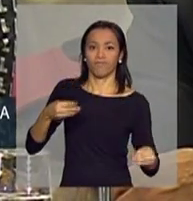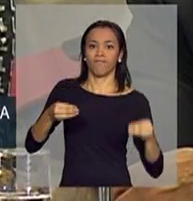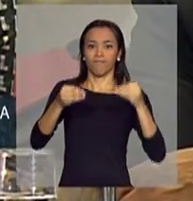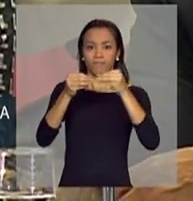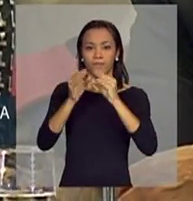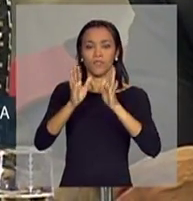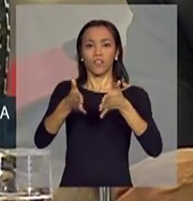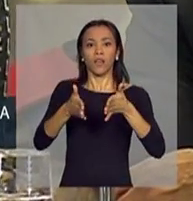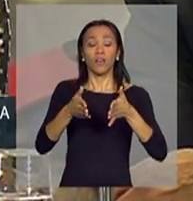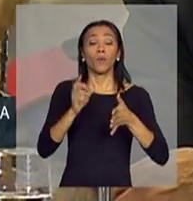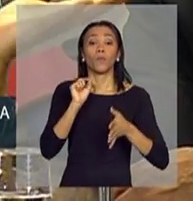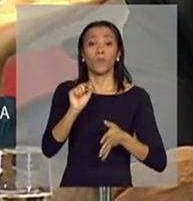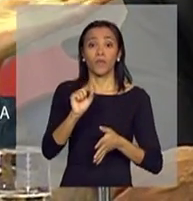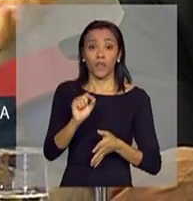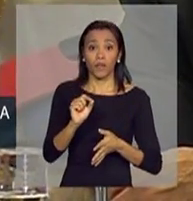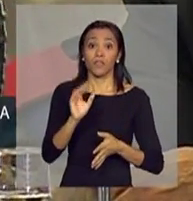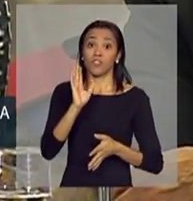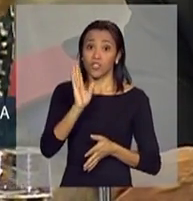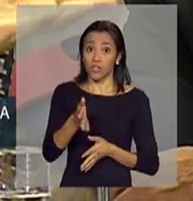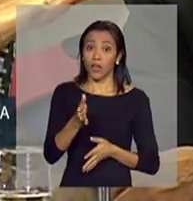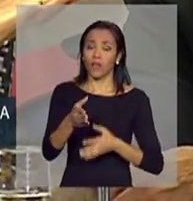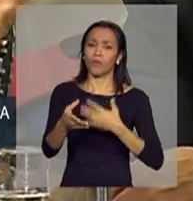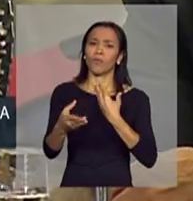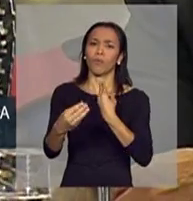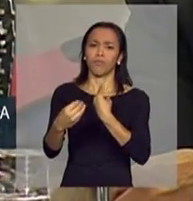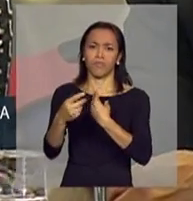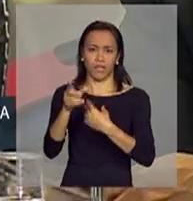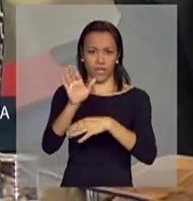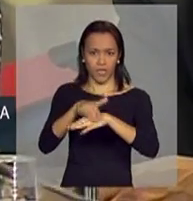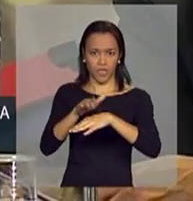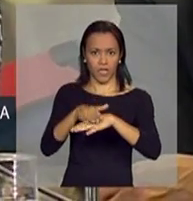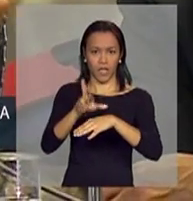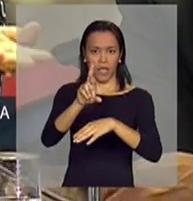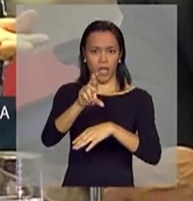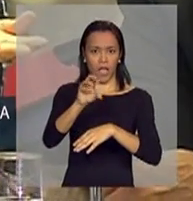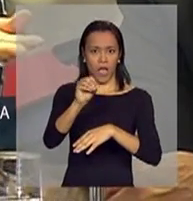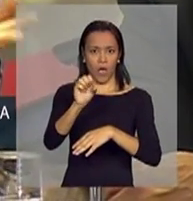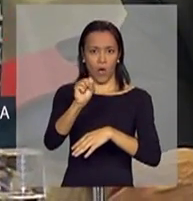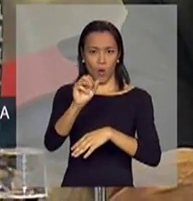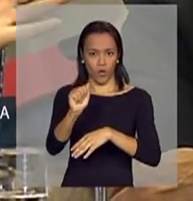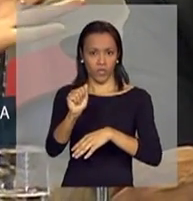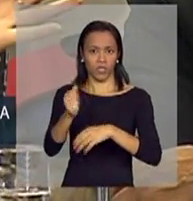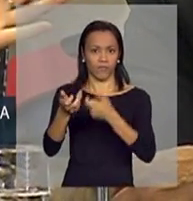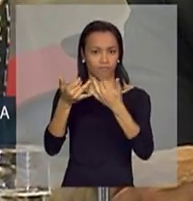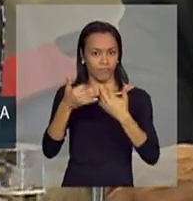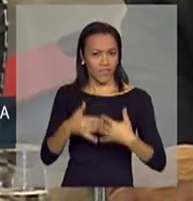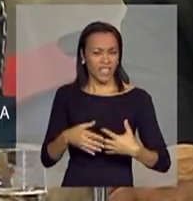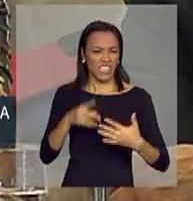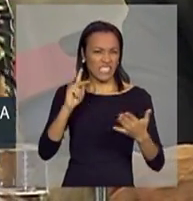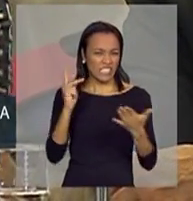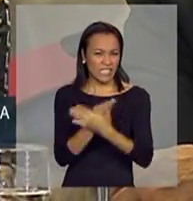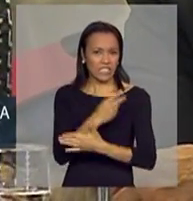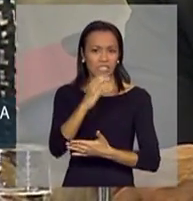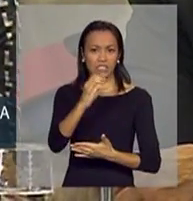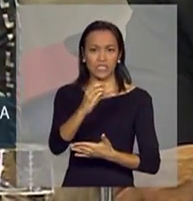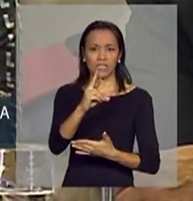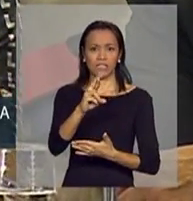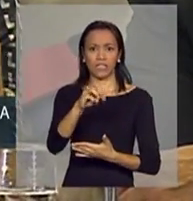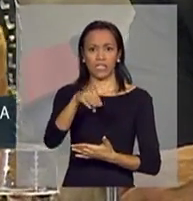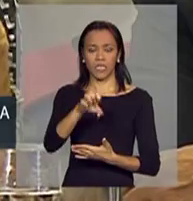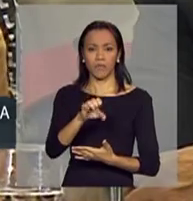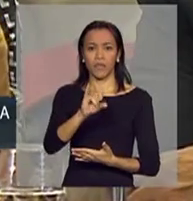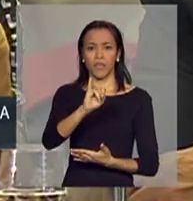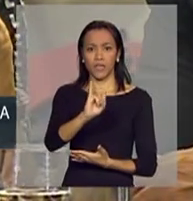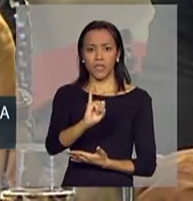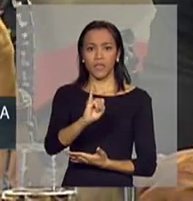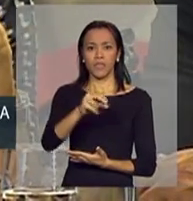que, evidentemente, mesmo com as recomendações, mesmo com o que a Rosa está apontando, esses crimes imprescritíveis, eles já estão aí.